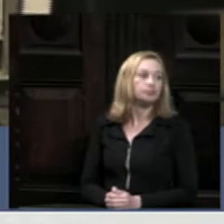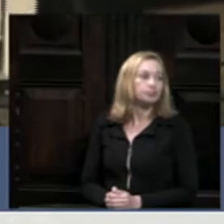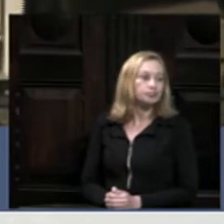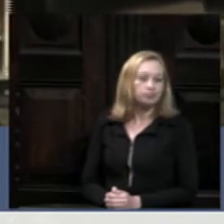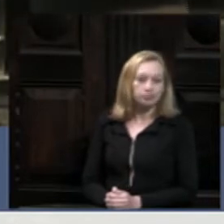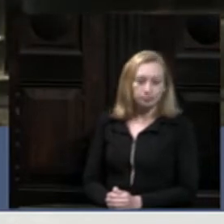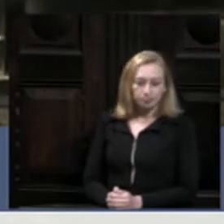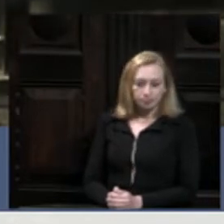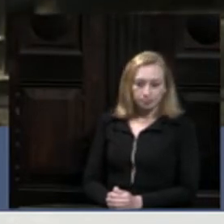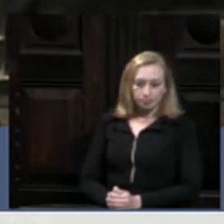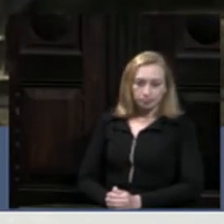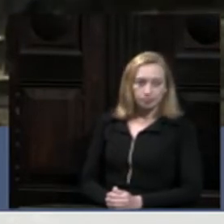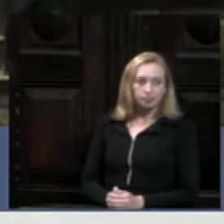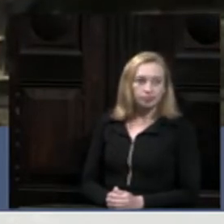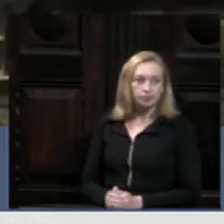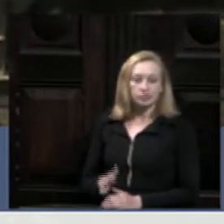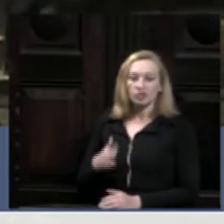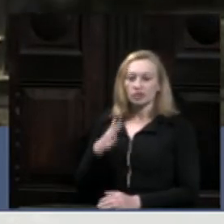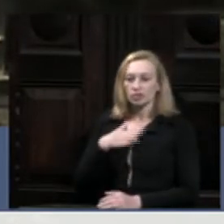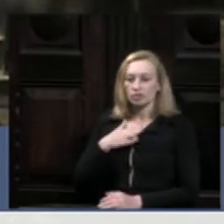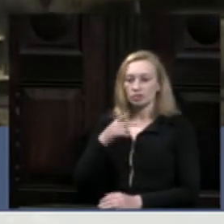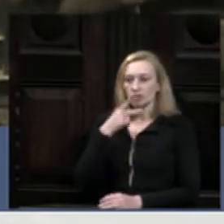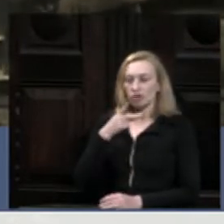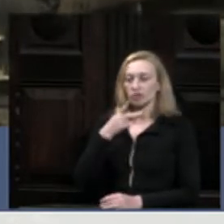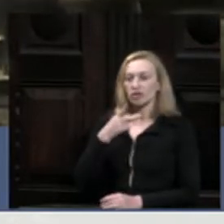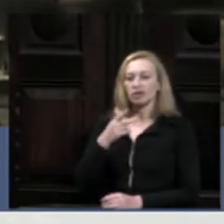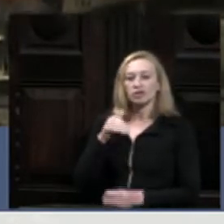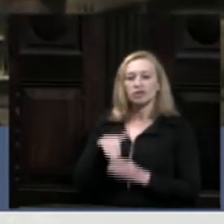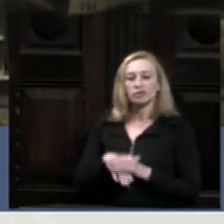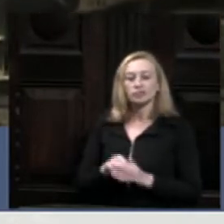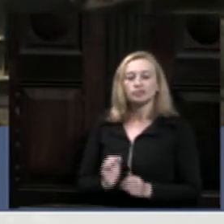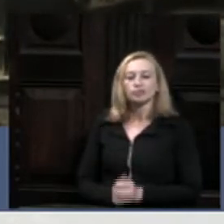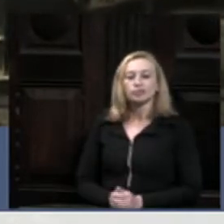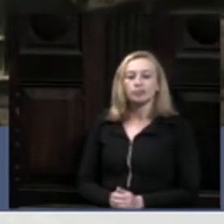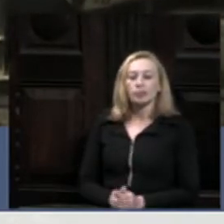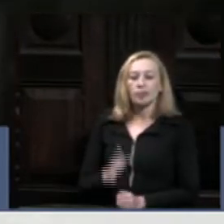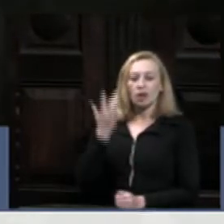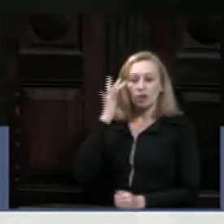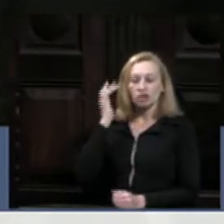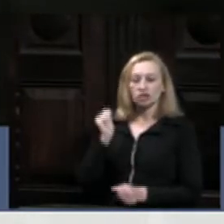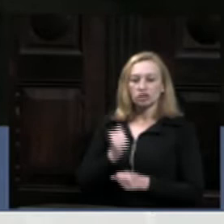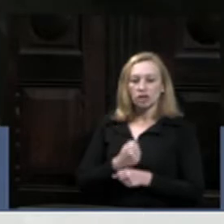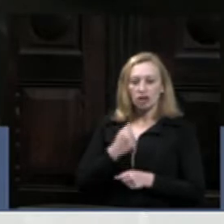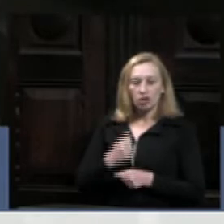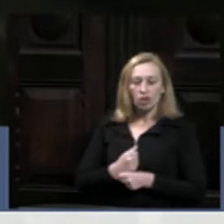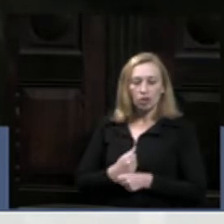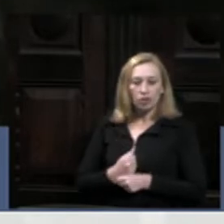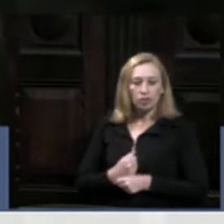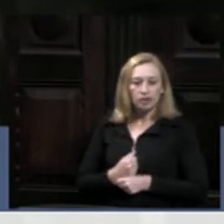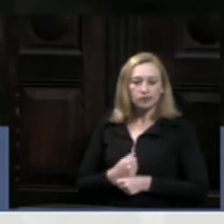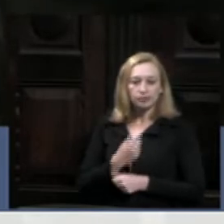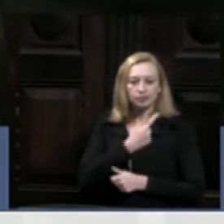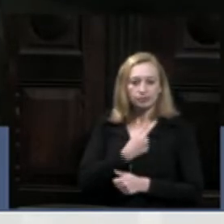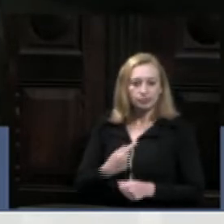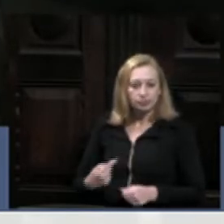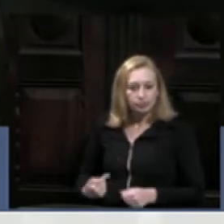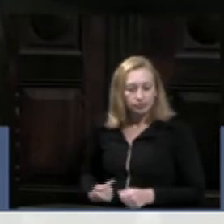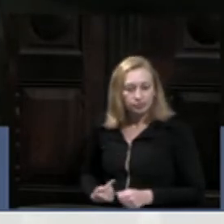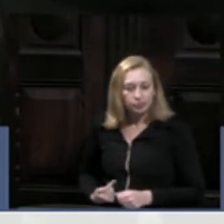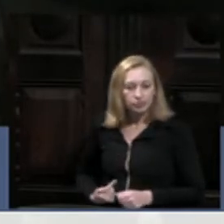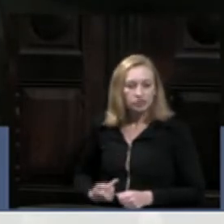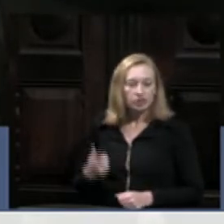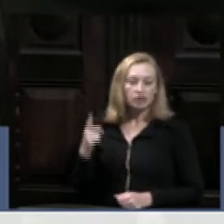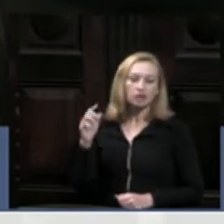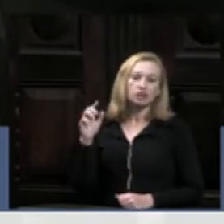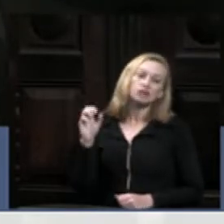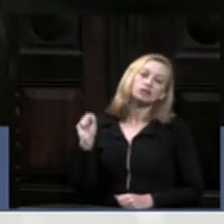Declaração de voto, senhor presidente. Senhor presidente, eu acho que a obra realizada durante o governo Sérgio